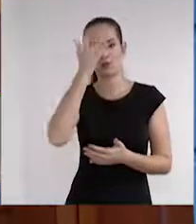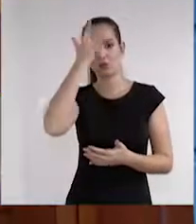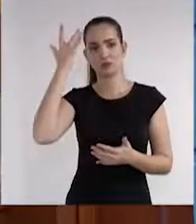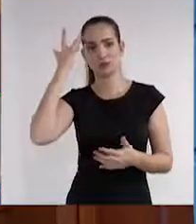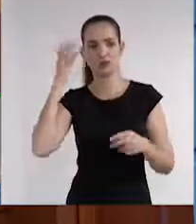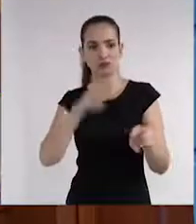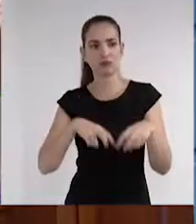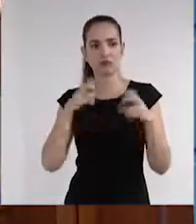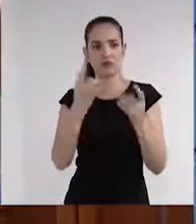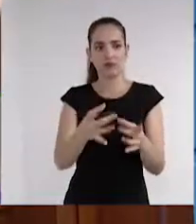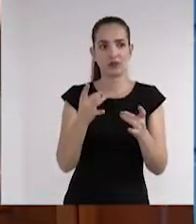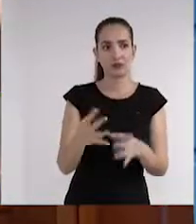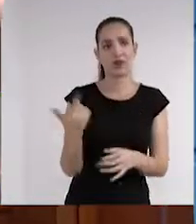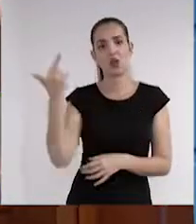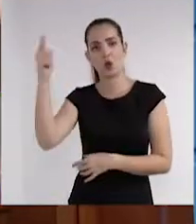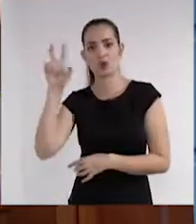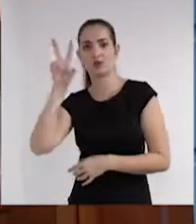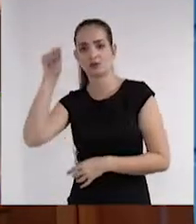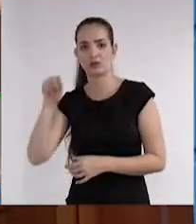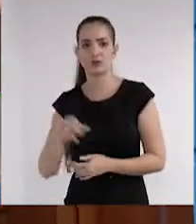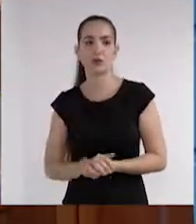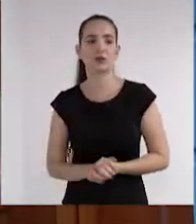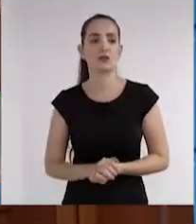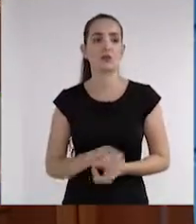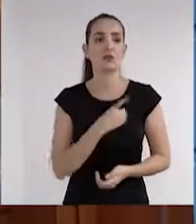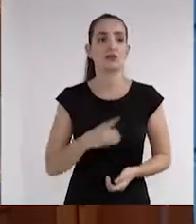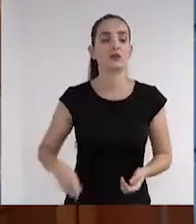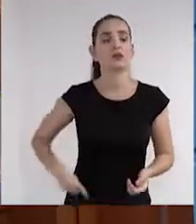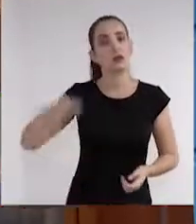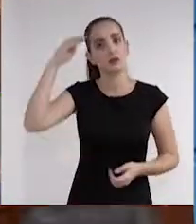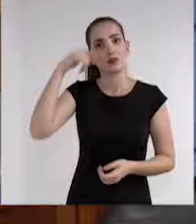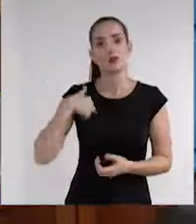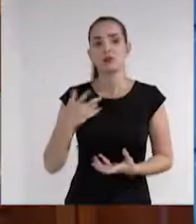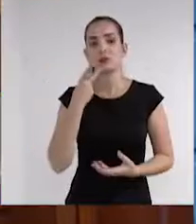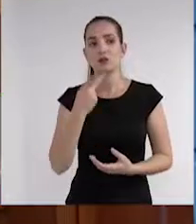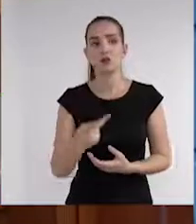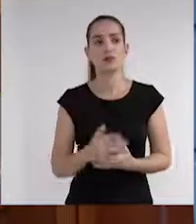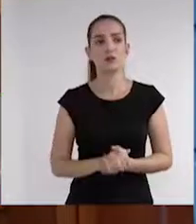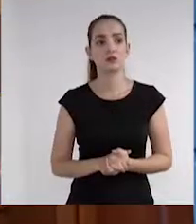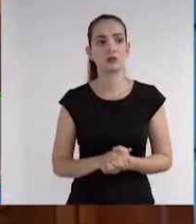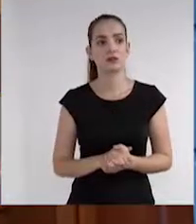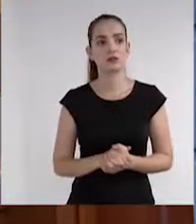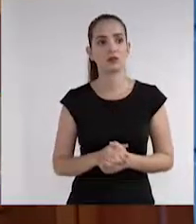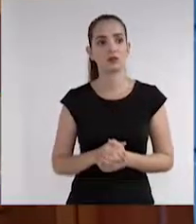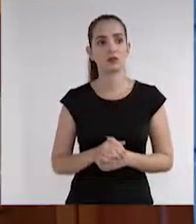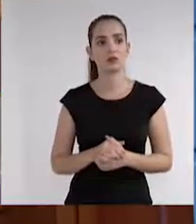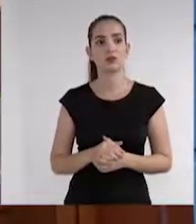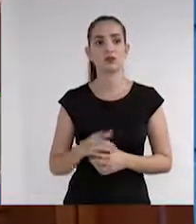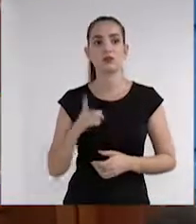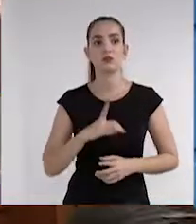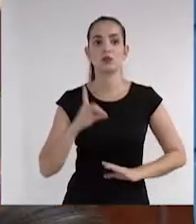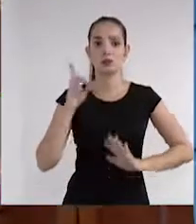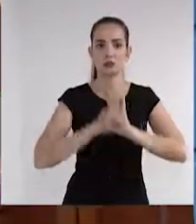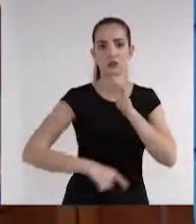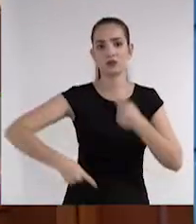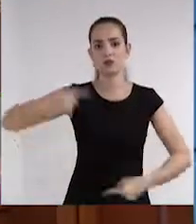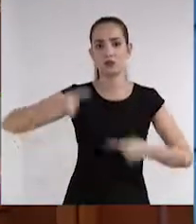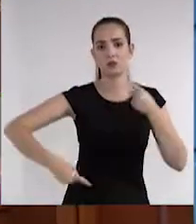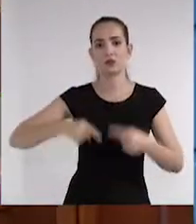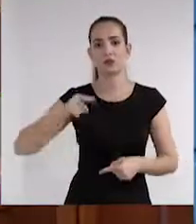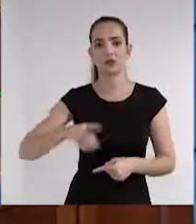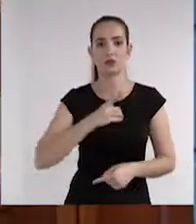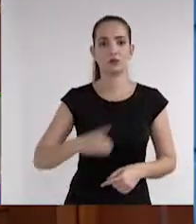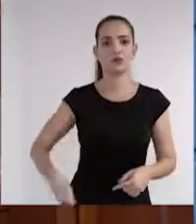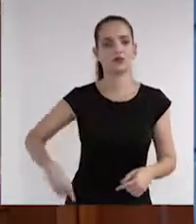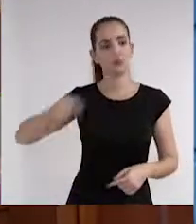ser igual, nós não temos como fazer isso. Deputado Cabal, me dá o mesmo direito que deu para o deputado Zé Teixeira. Eu vou dar o mesmo direito, mas eu quero fazer esse debate com o deputado Zé Teixeira. É isso aí.